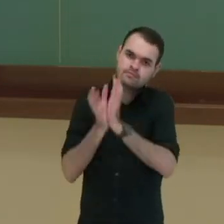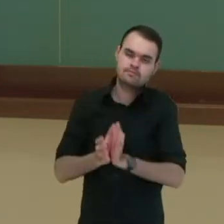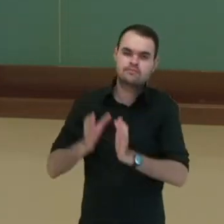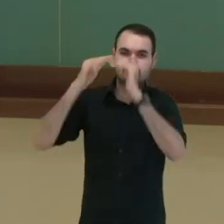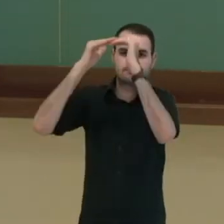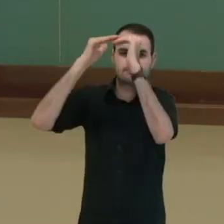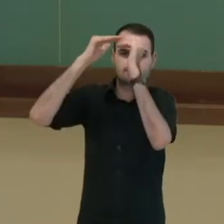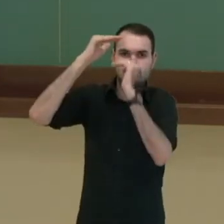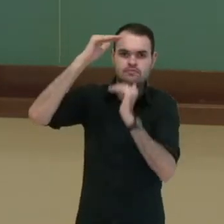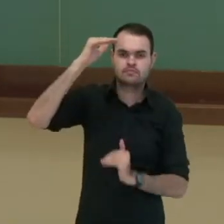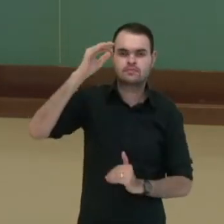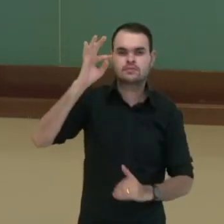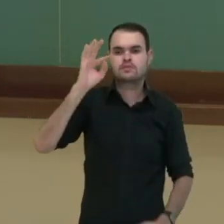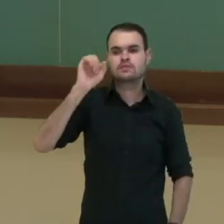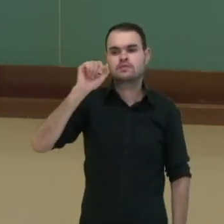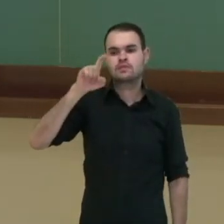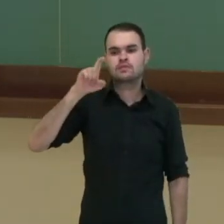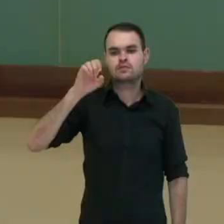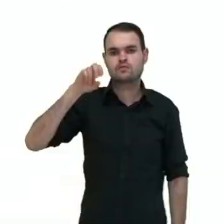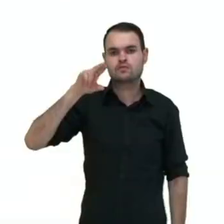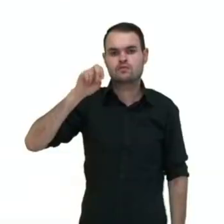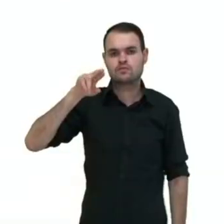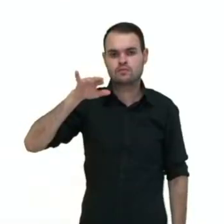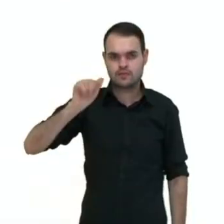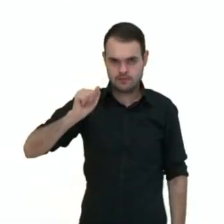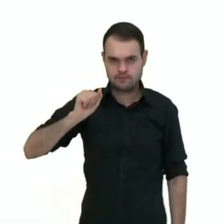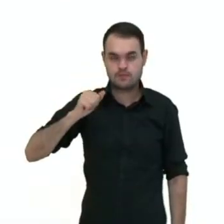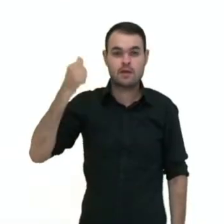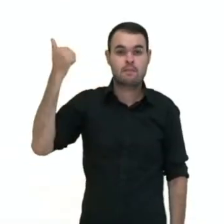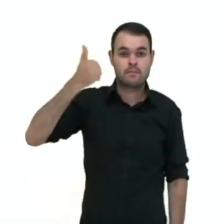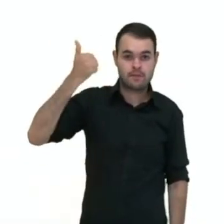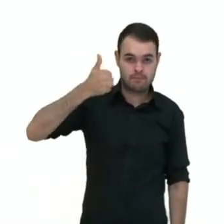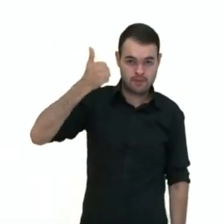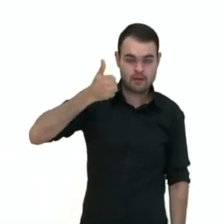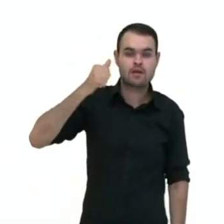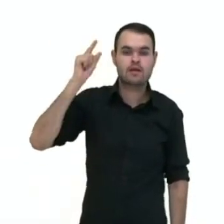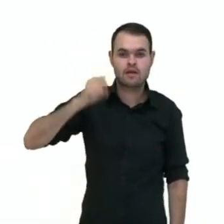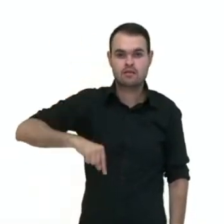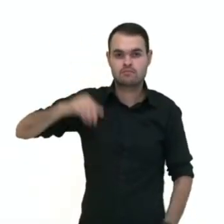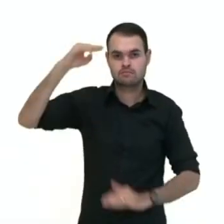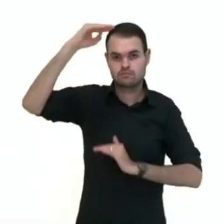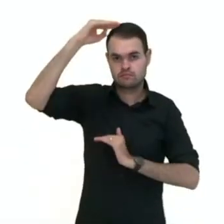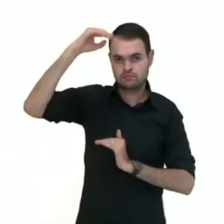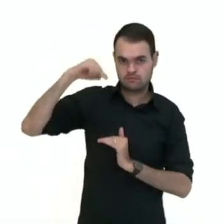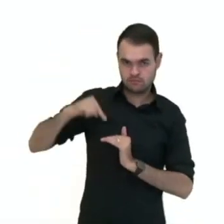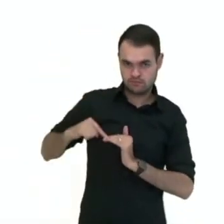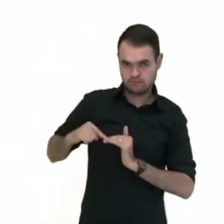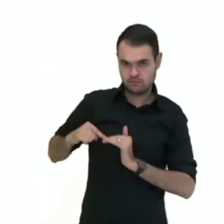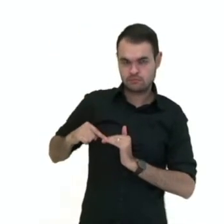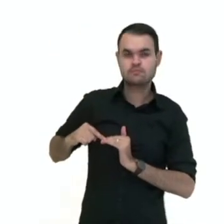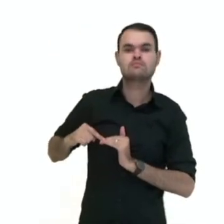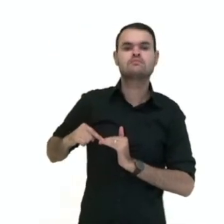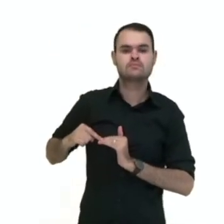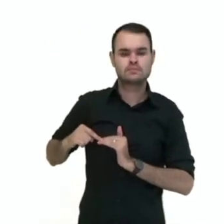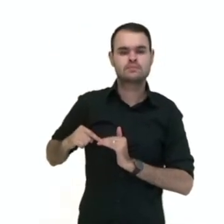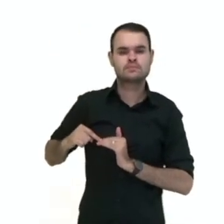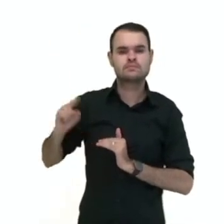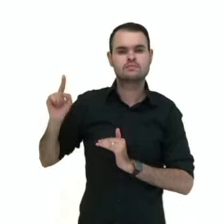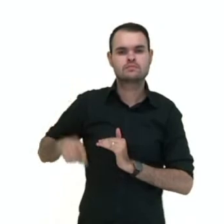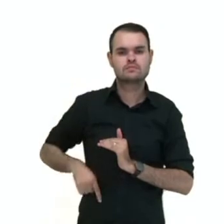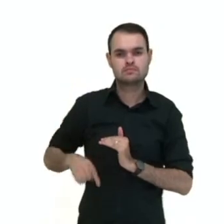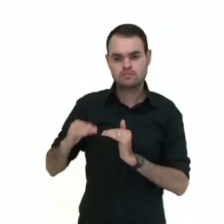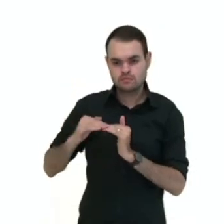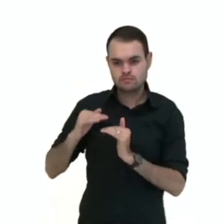os taxons, que a gente fala, né? Então, a primeira categoria anatômica, né? São as categorias que